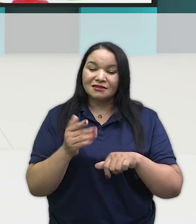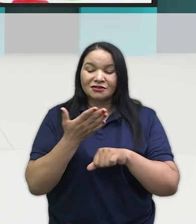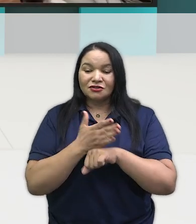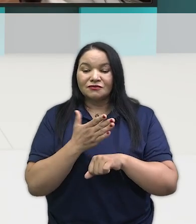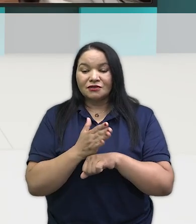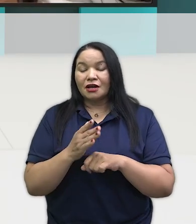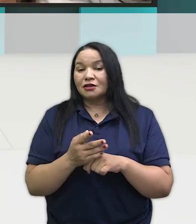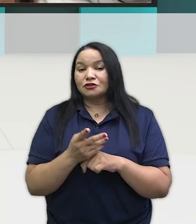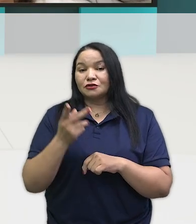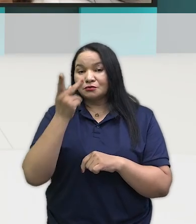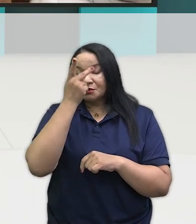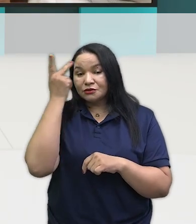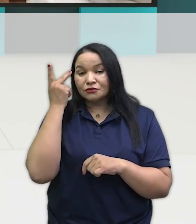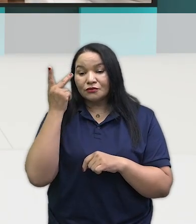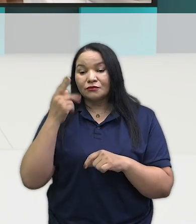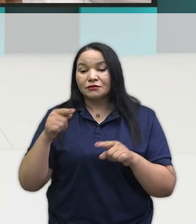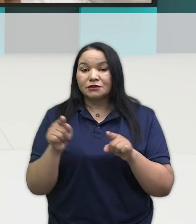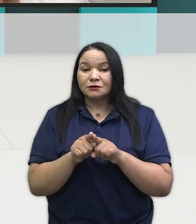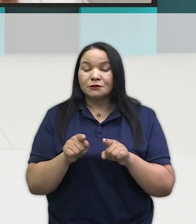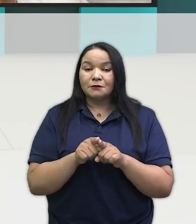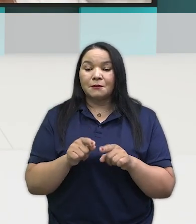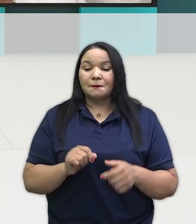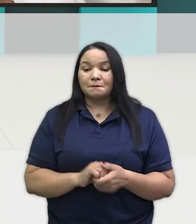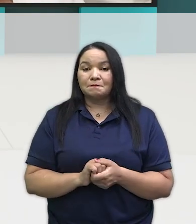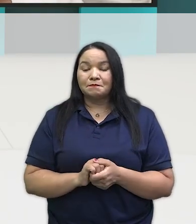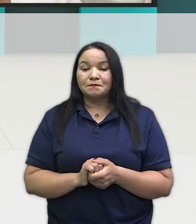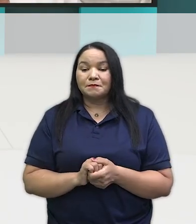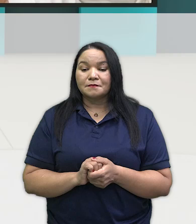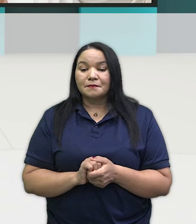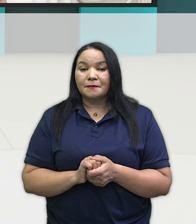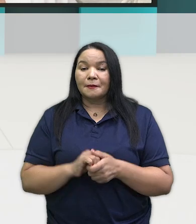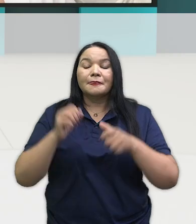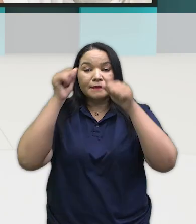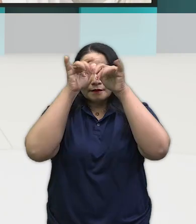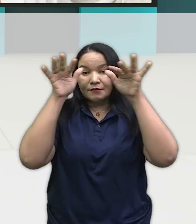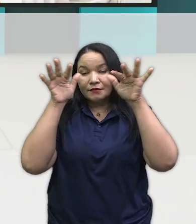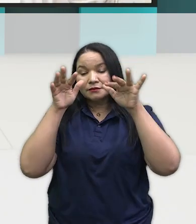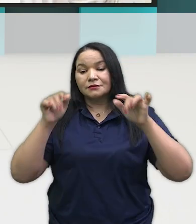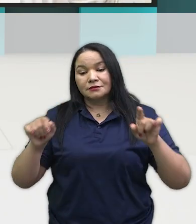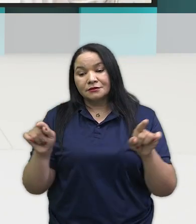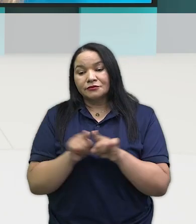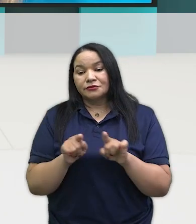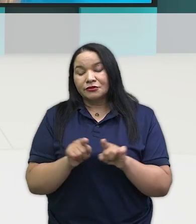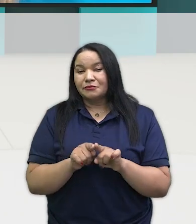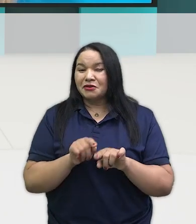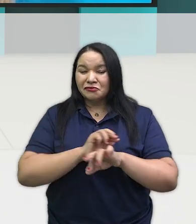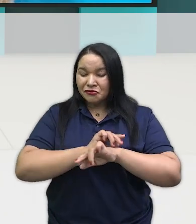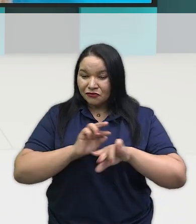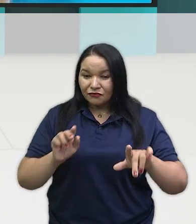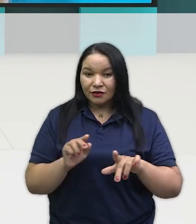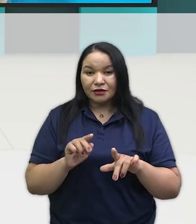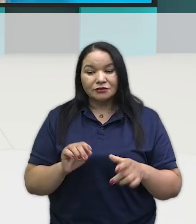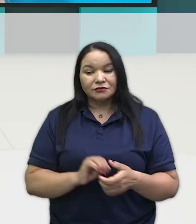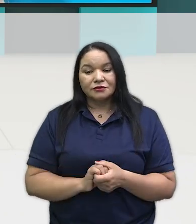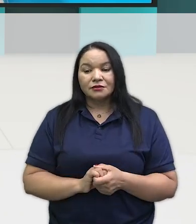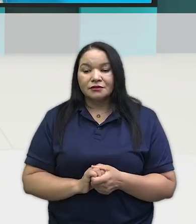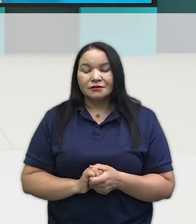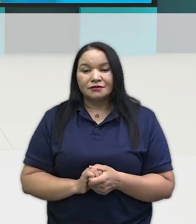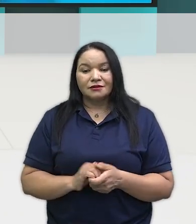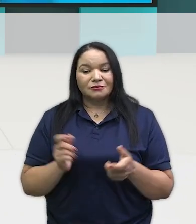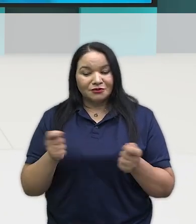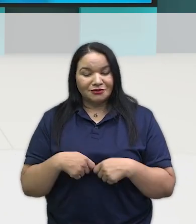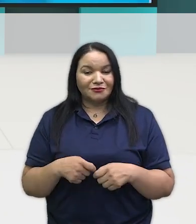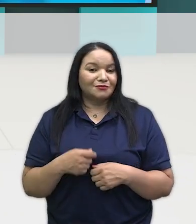pessoas também com outros transtornos, né, entre outras características, tá